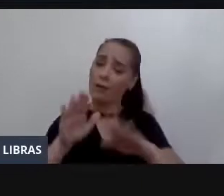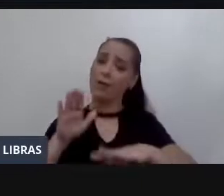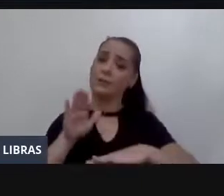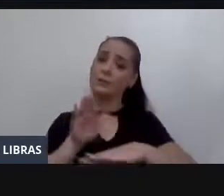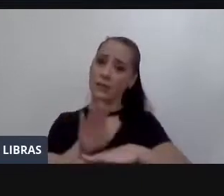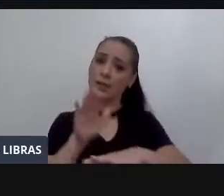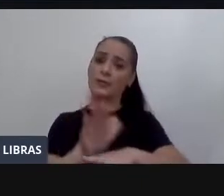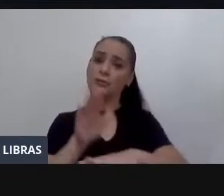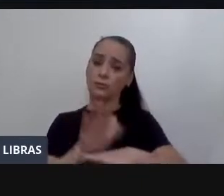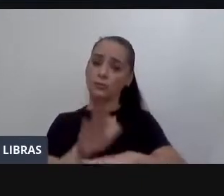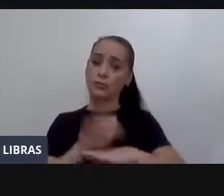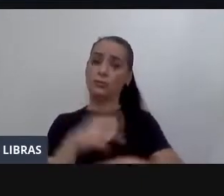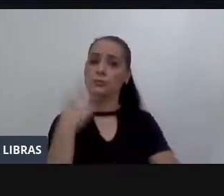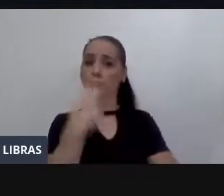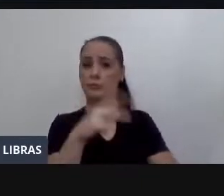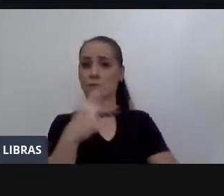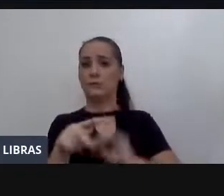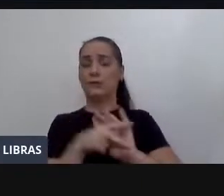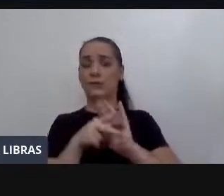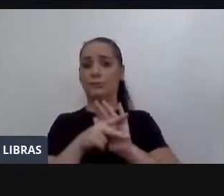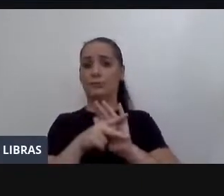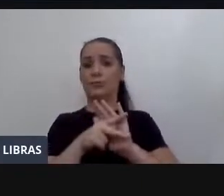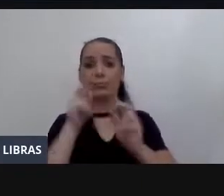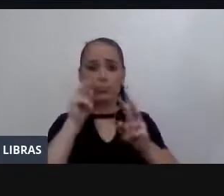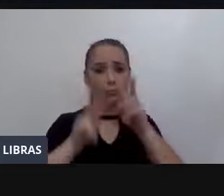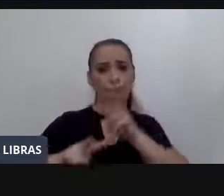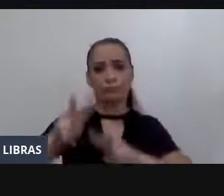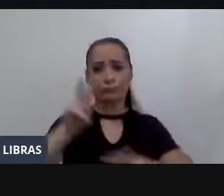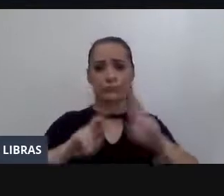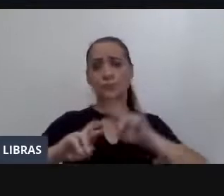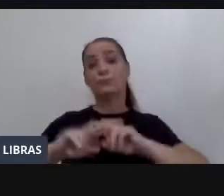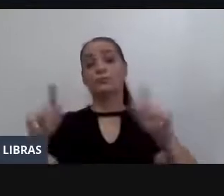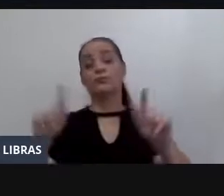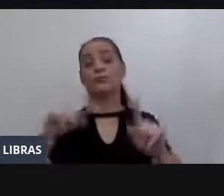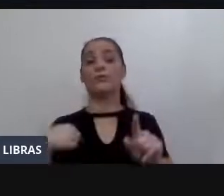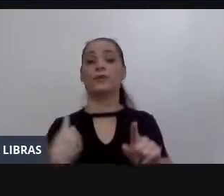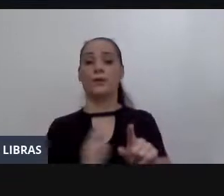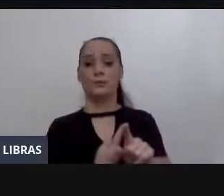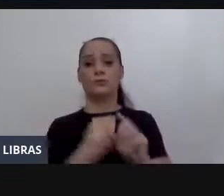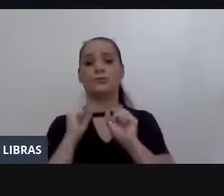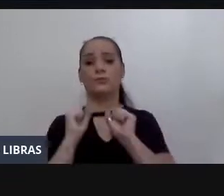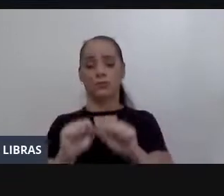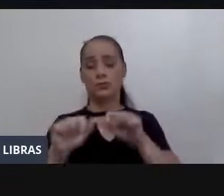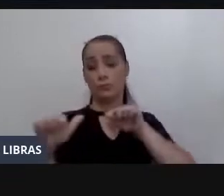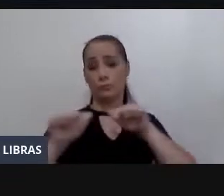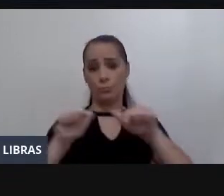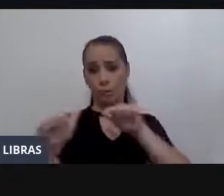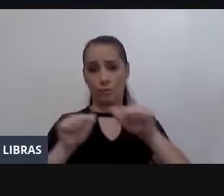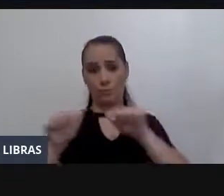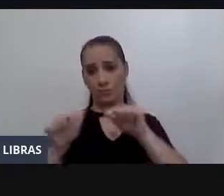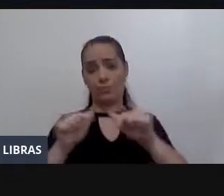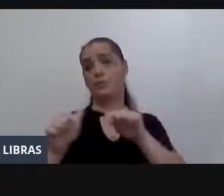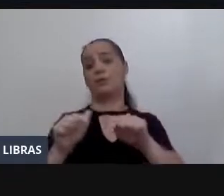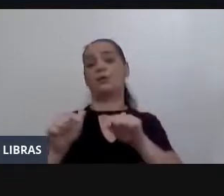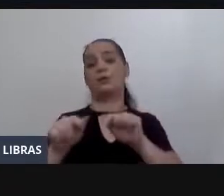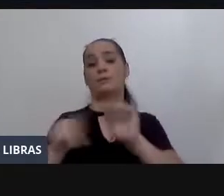uma outra visão também, né, para que a gente possa trabalhar e seguir em uma